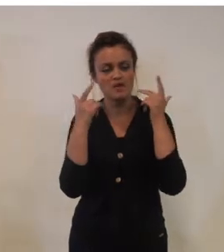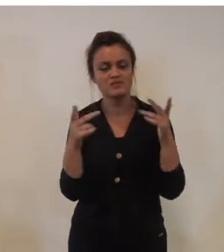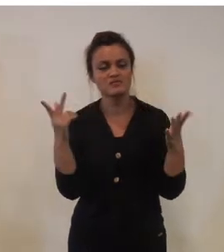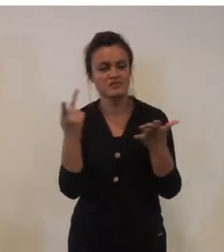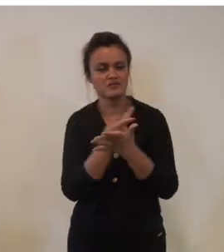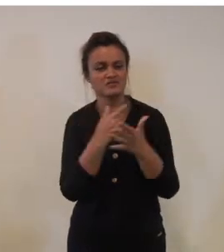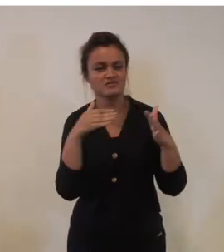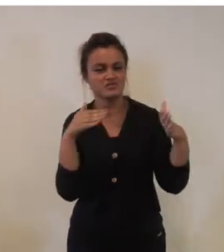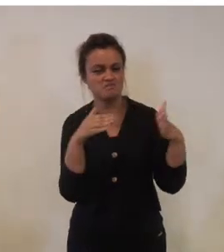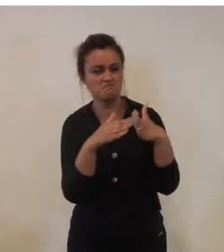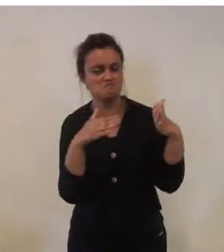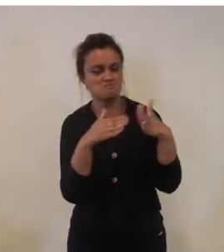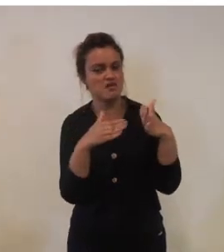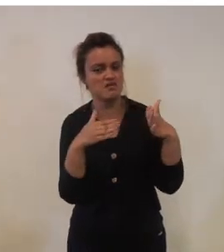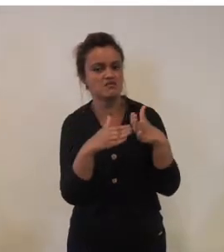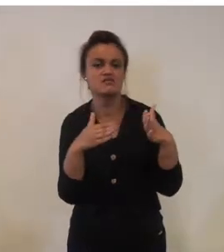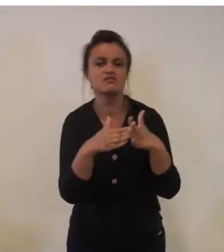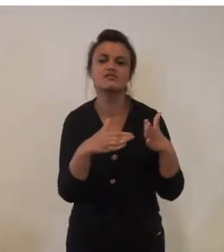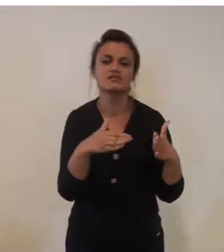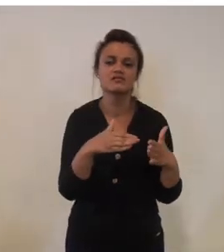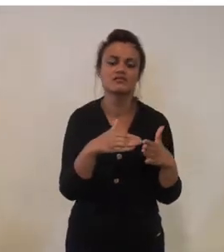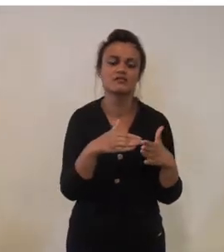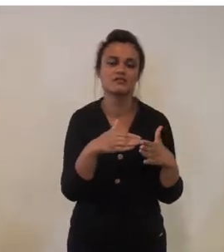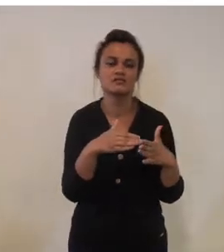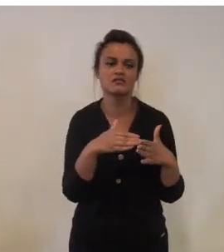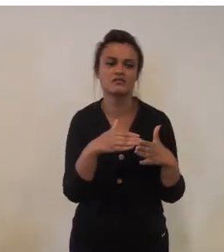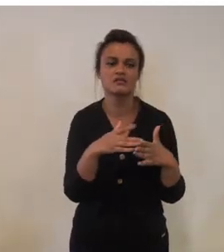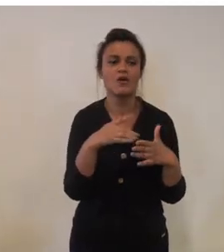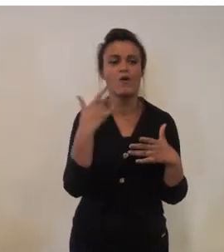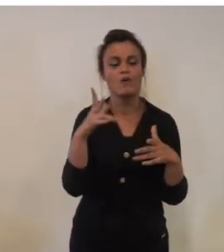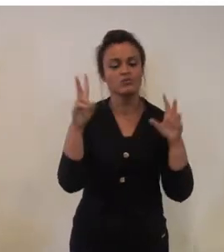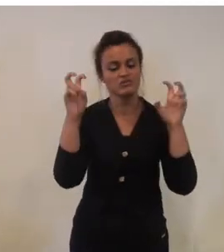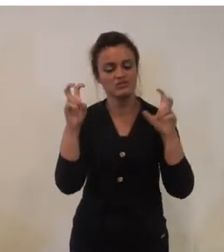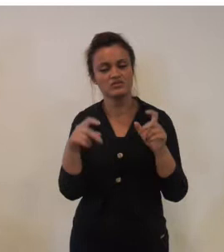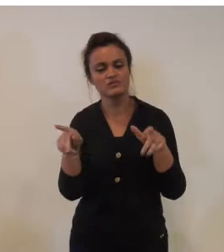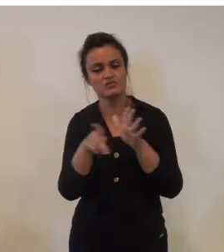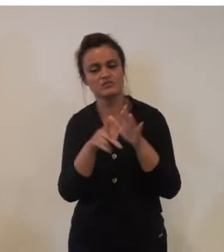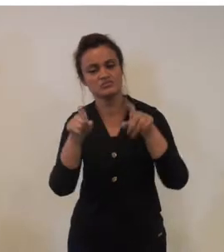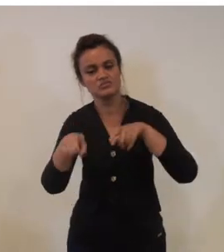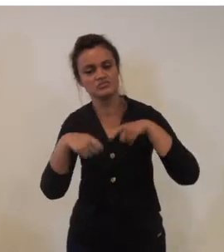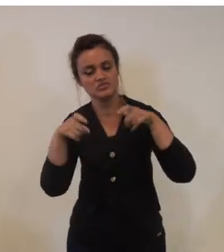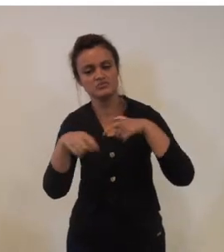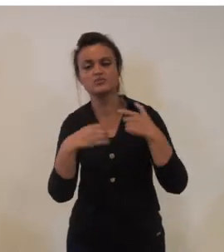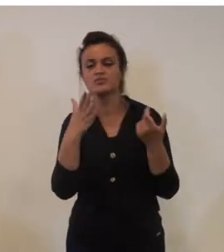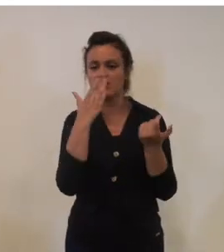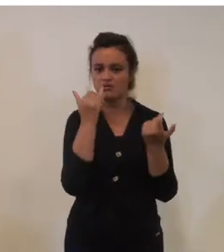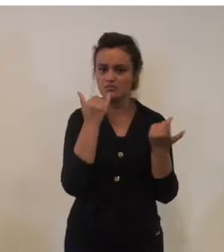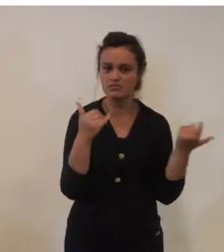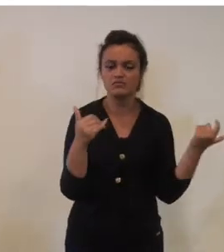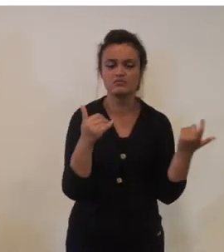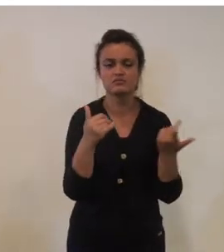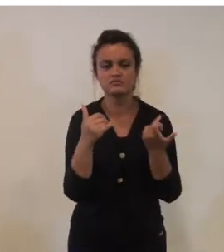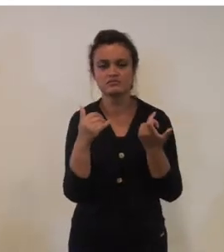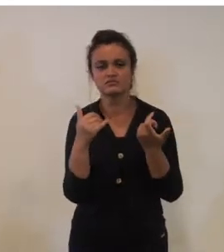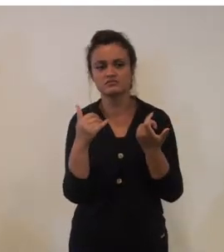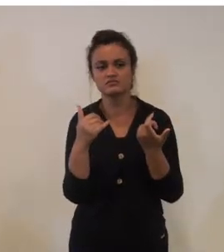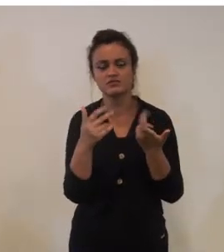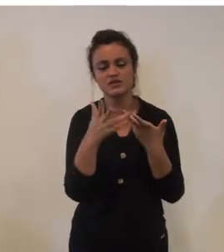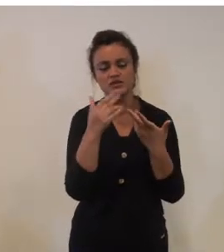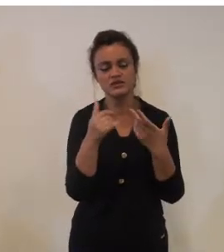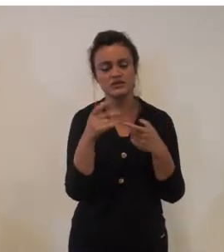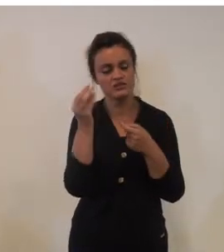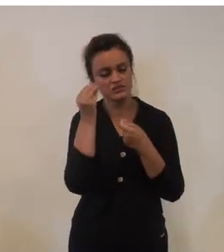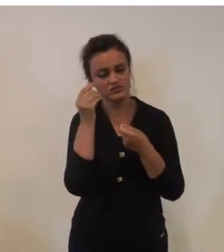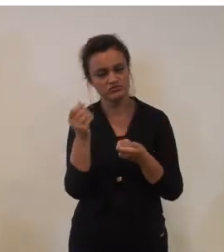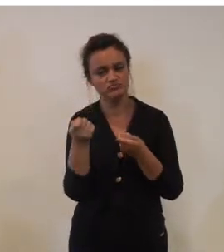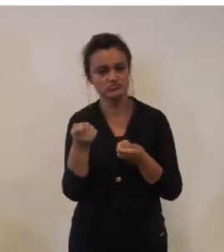de barreiras, ou de estamos em termos de agricultura, alimentos, né? Um pouco do